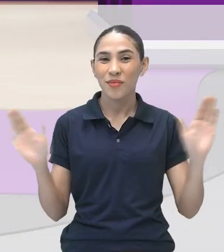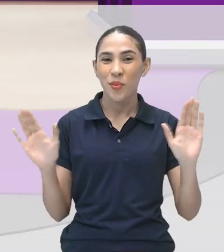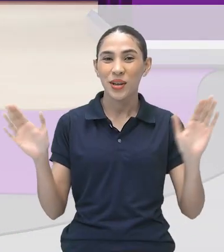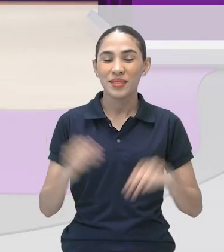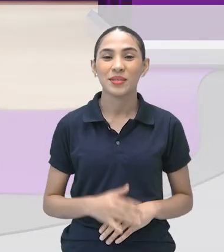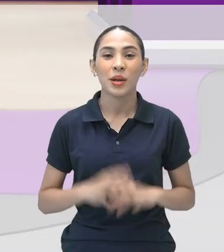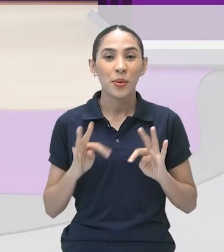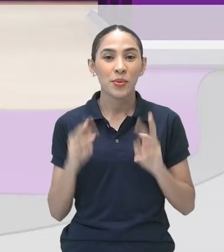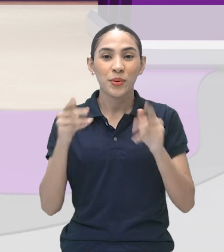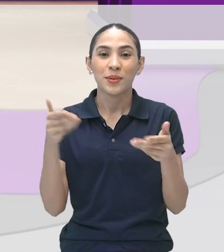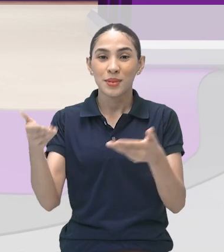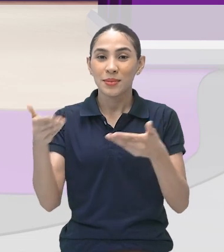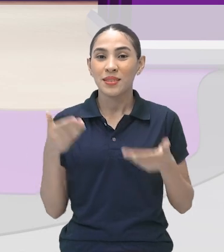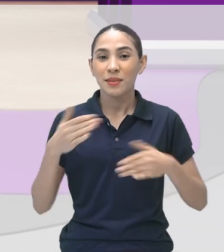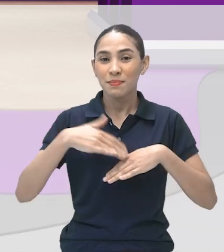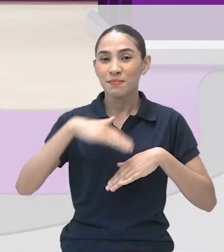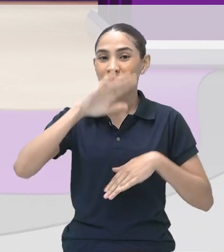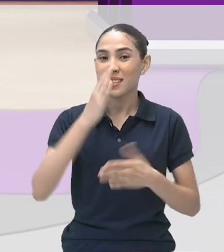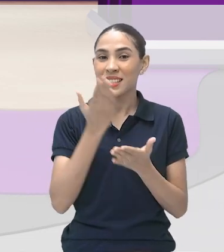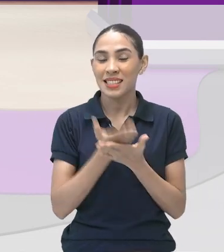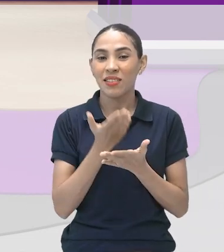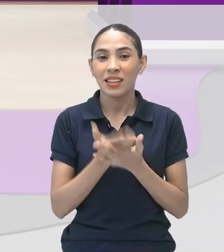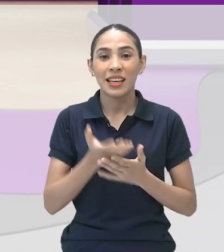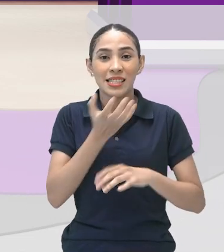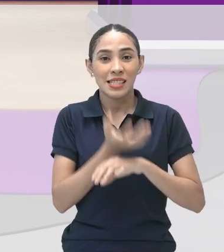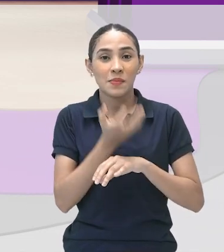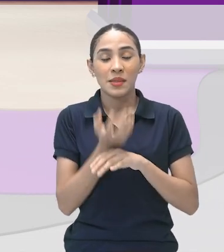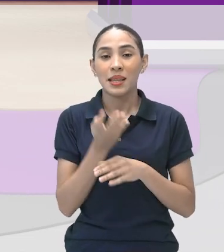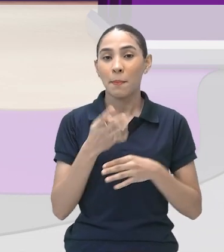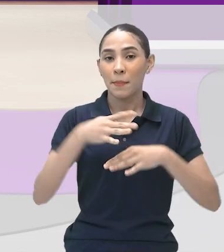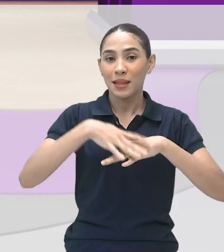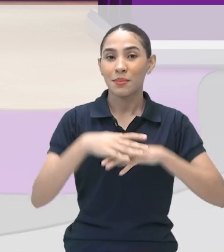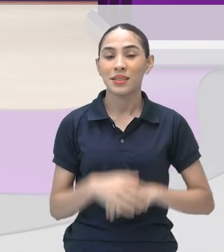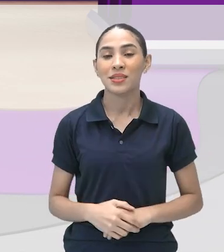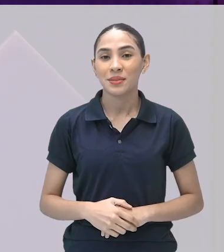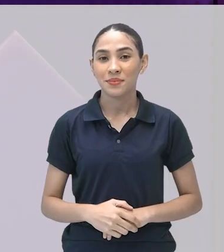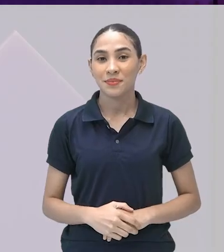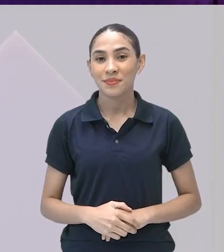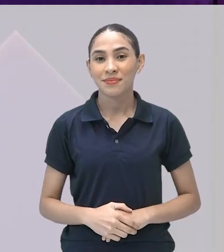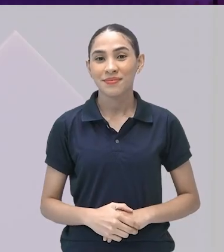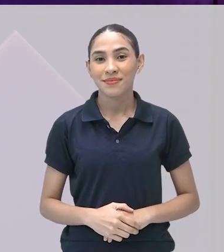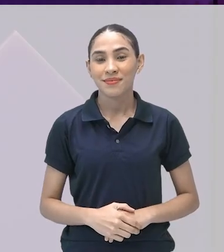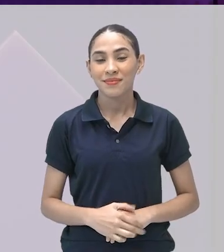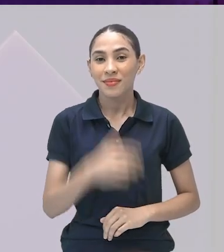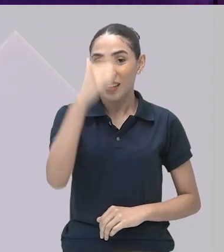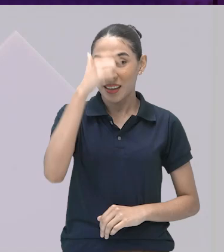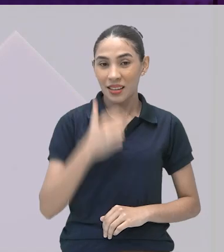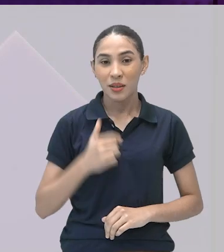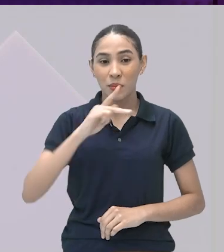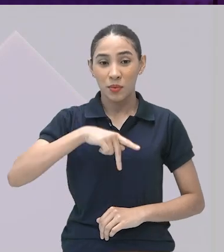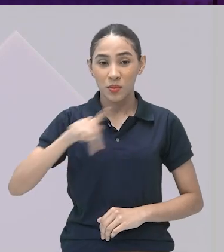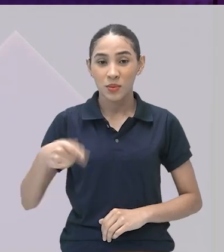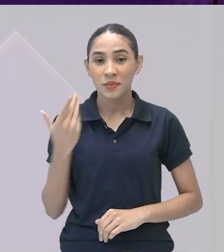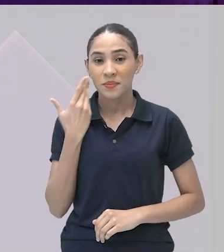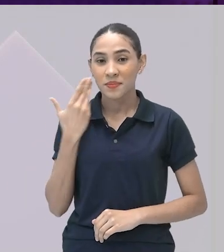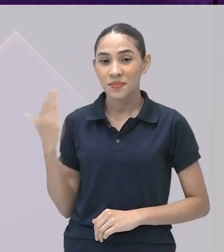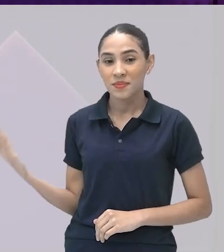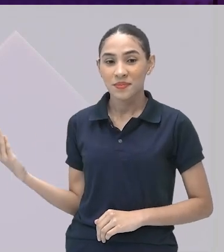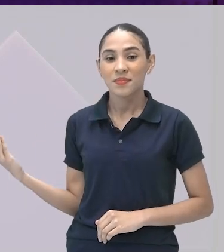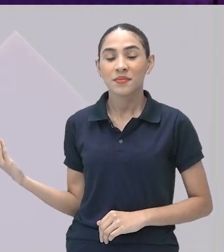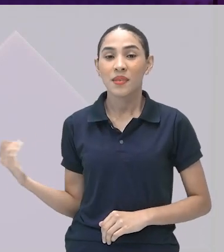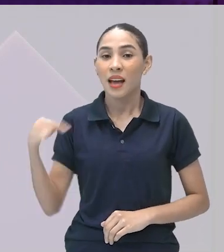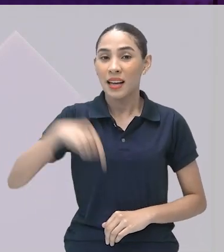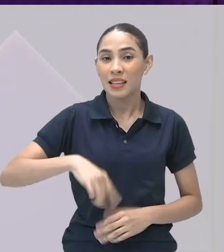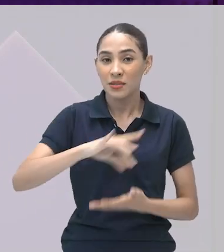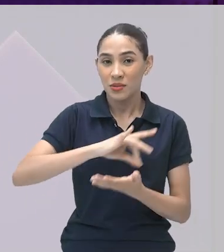Olá, sejam todos bem-vindos a mais uma aula do componente de matemática. Eu sou a professora Deísa Mendonça,